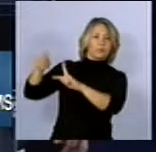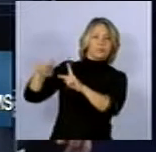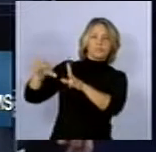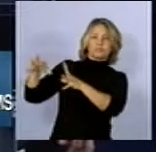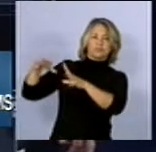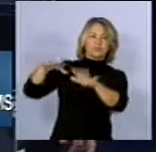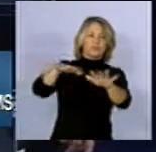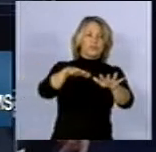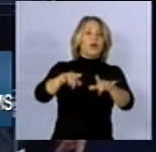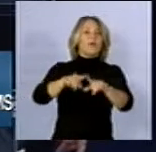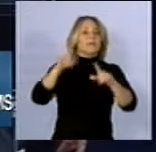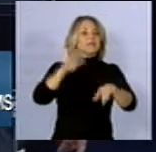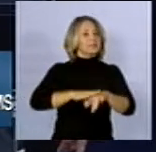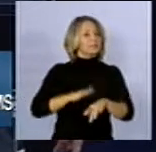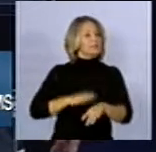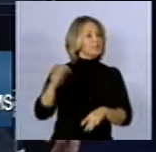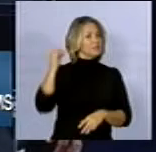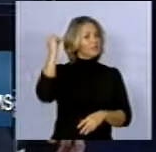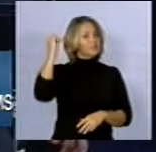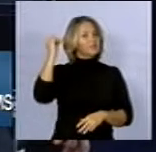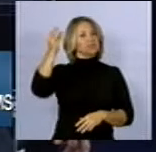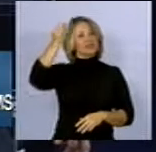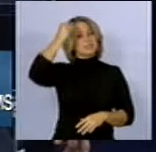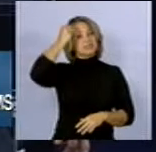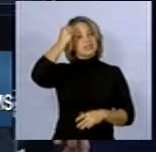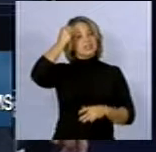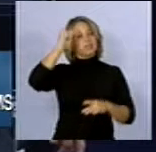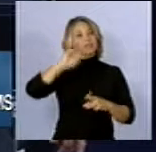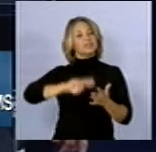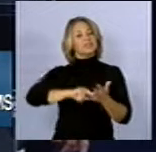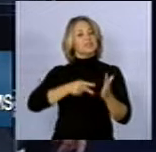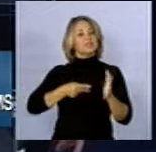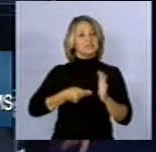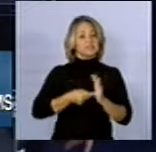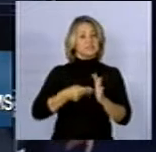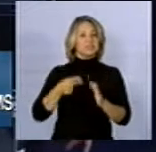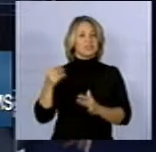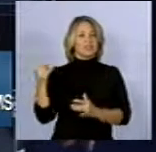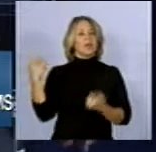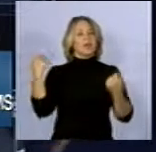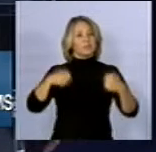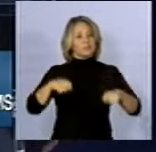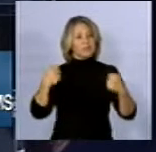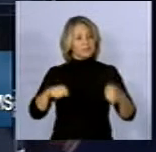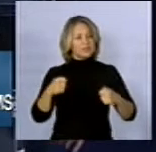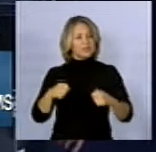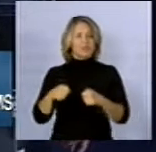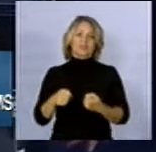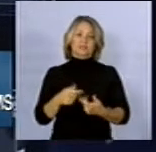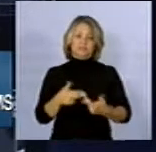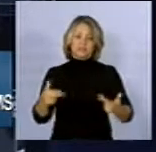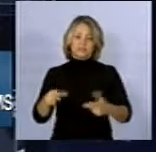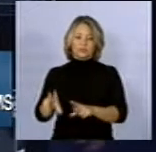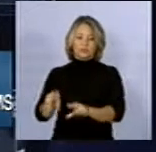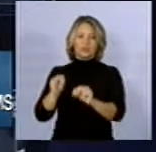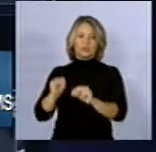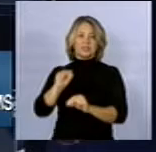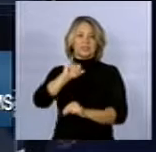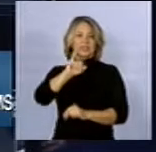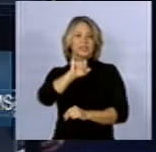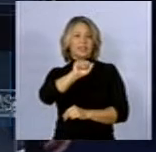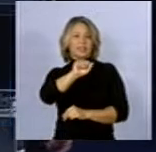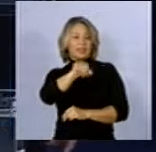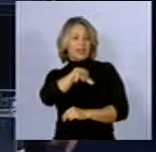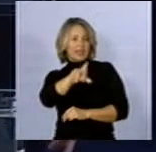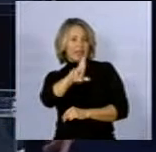entender o que significa possivelmente carcinogênico para essa classificação da IARC. Para a